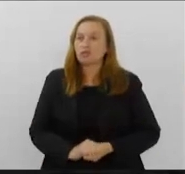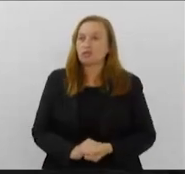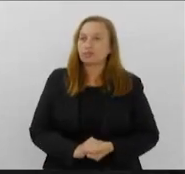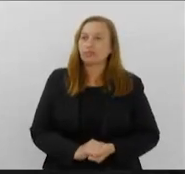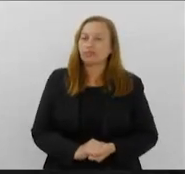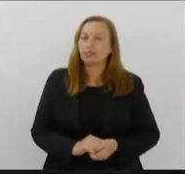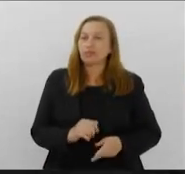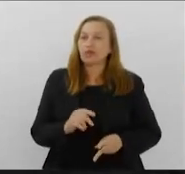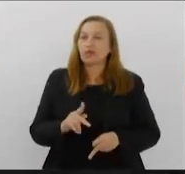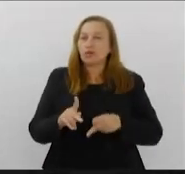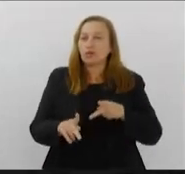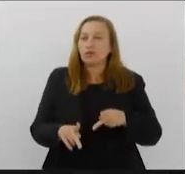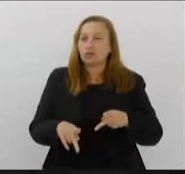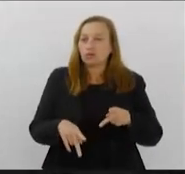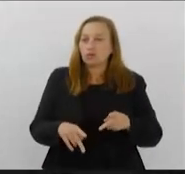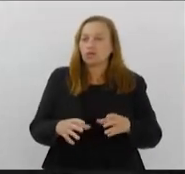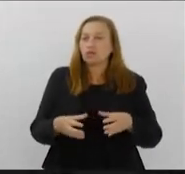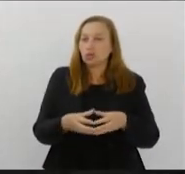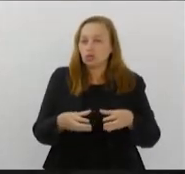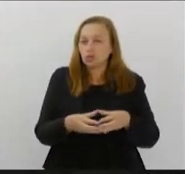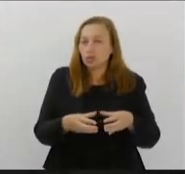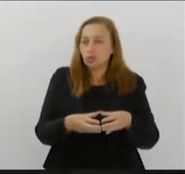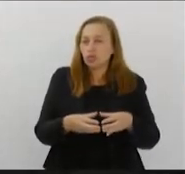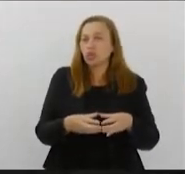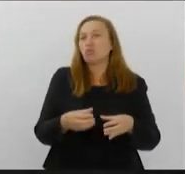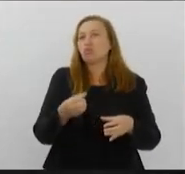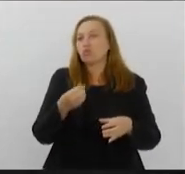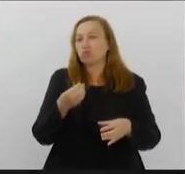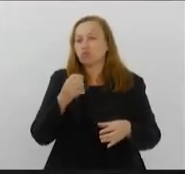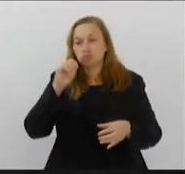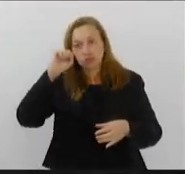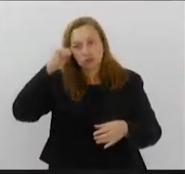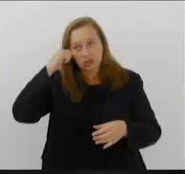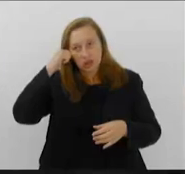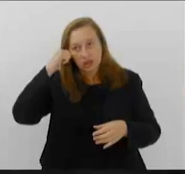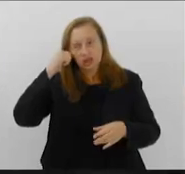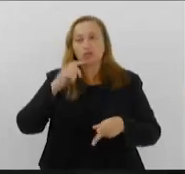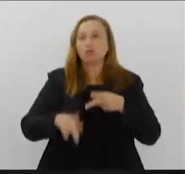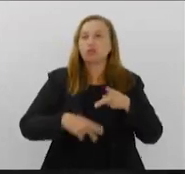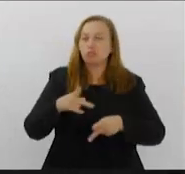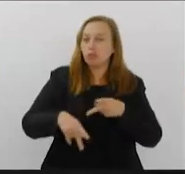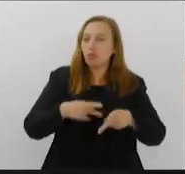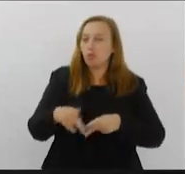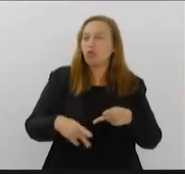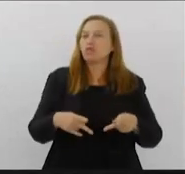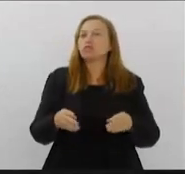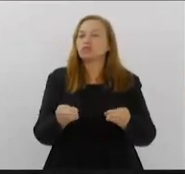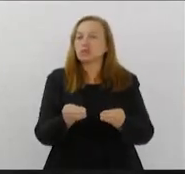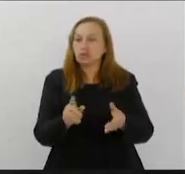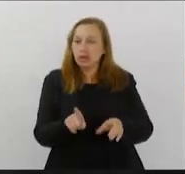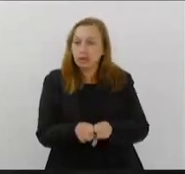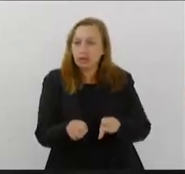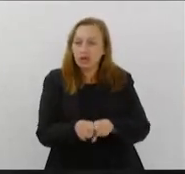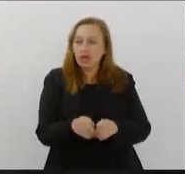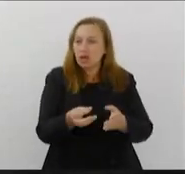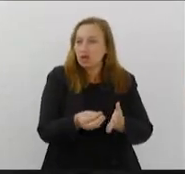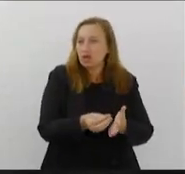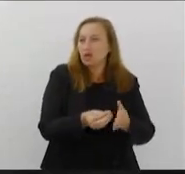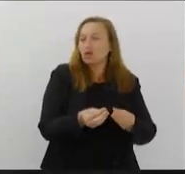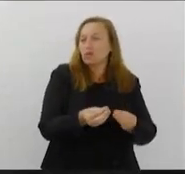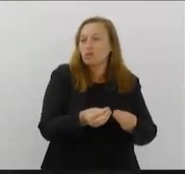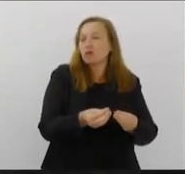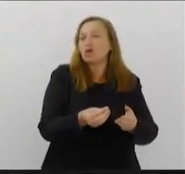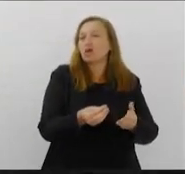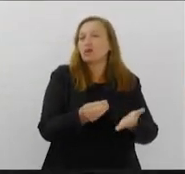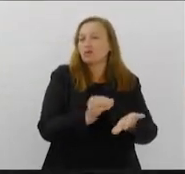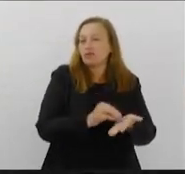de população negra, um estado de maioria de mulheres, um estado onde o desemprego atinge especialmente mulheres negras, mulheres